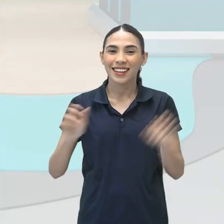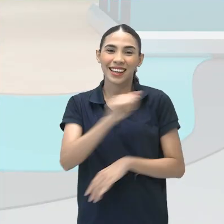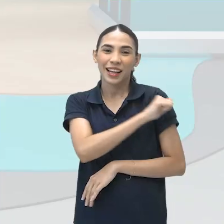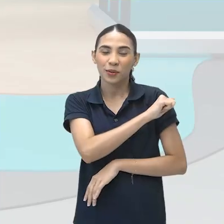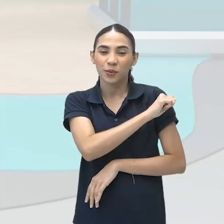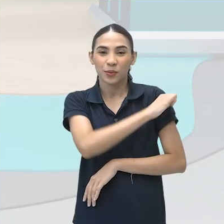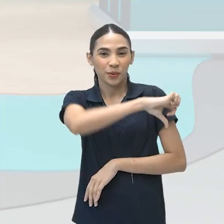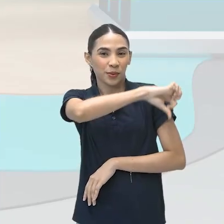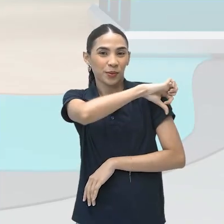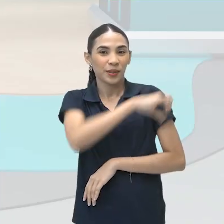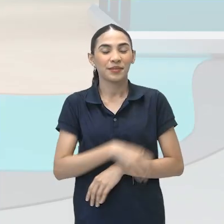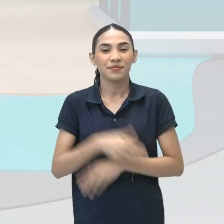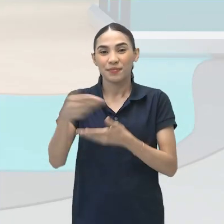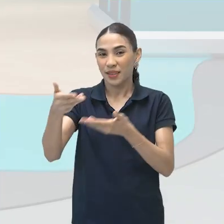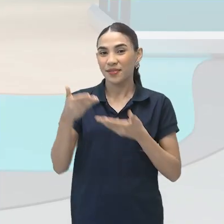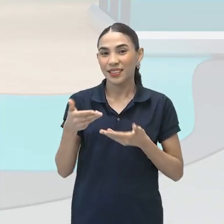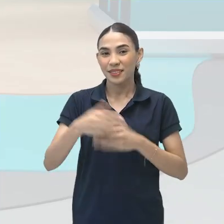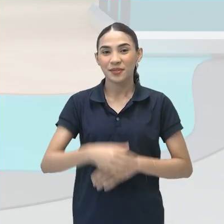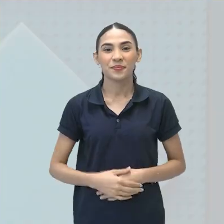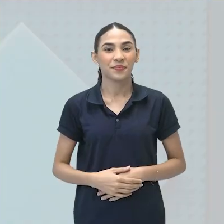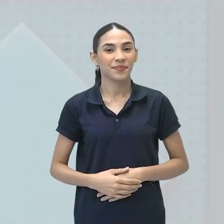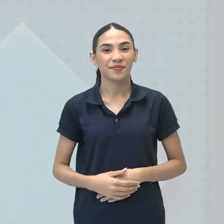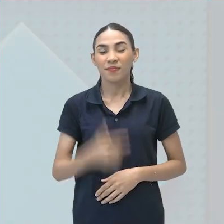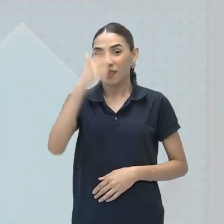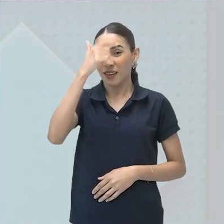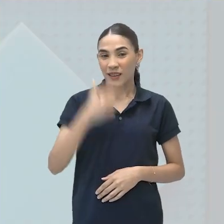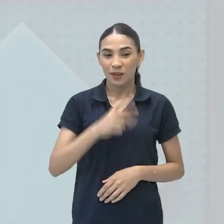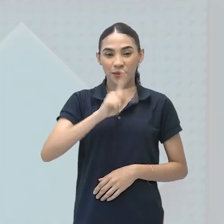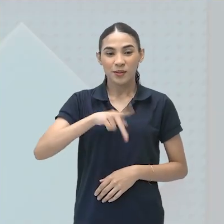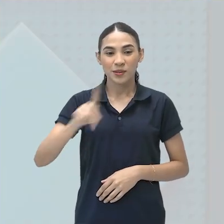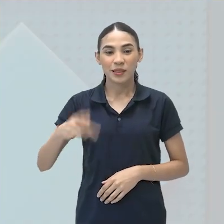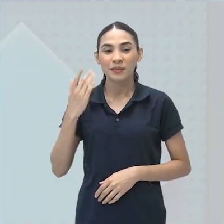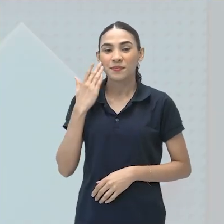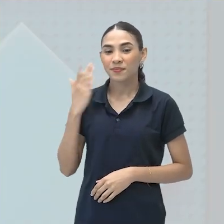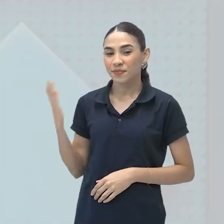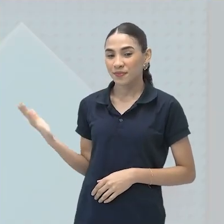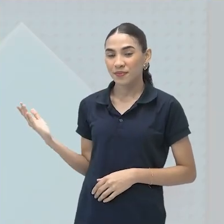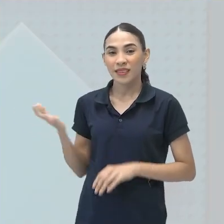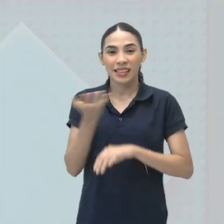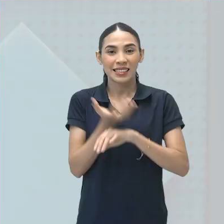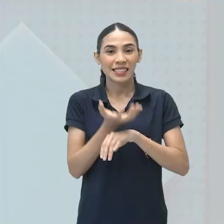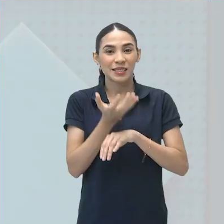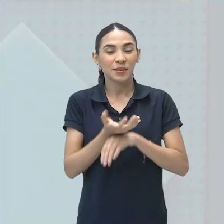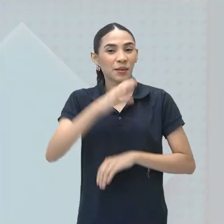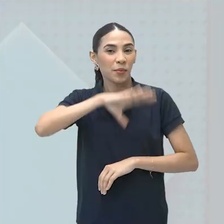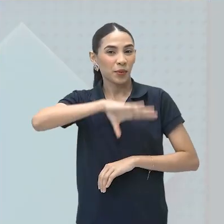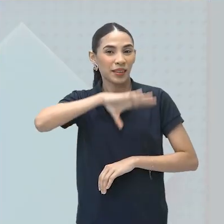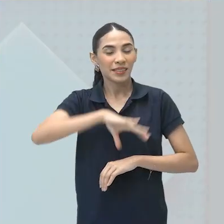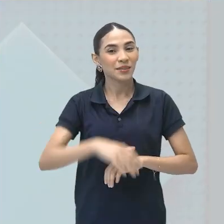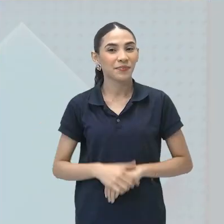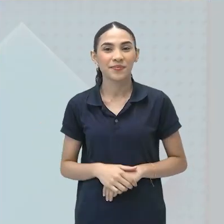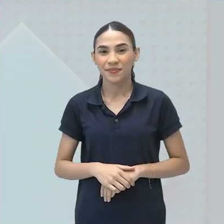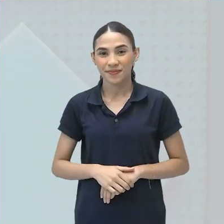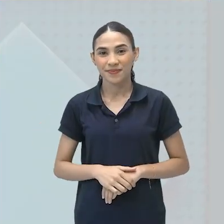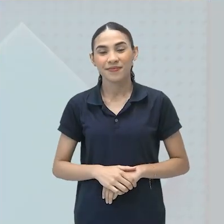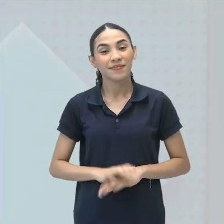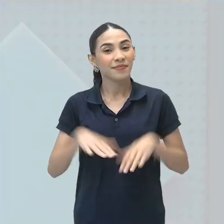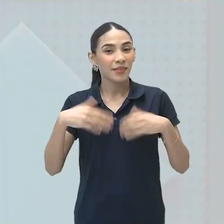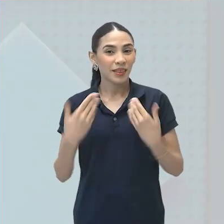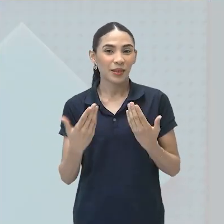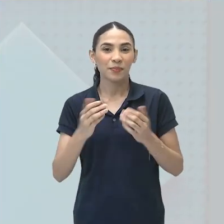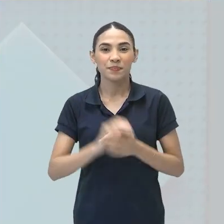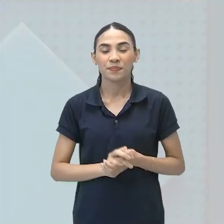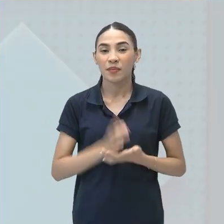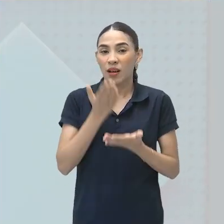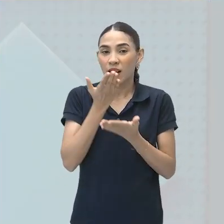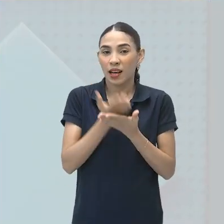estudantes do 9º ano, bem-vindos! Eu sou a professora Joyce Martins, do componente curricular de língua portuguesa. Esta